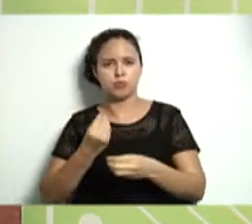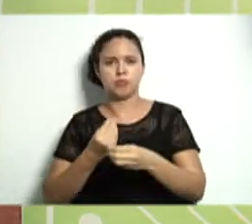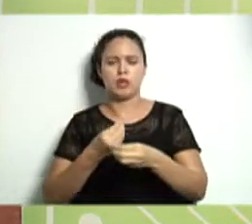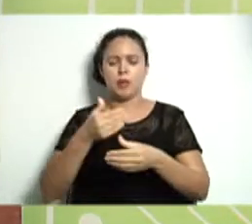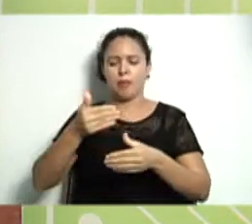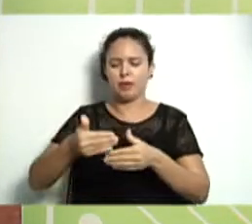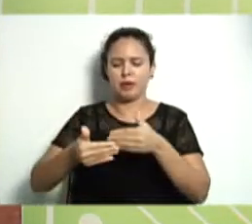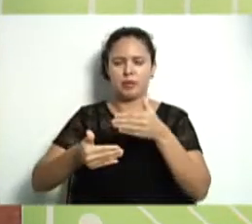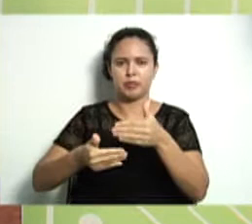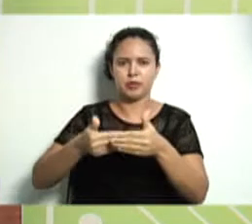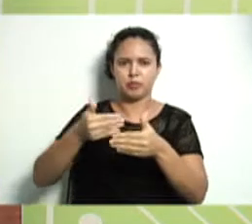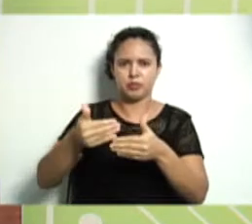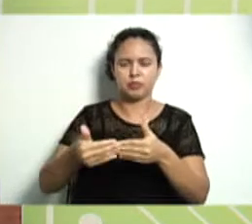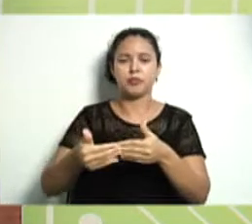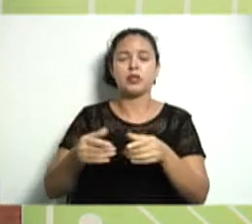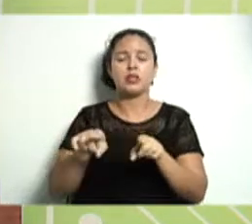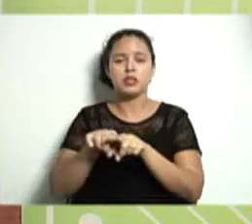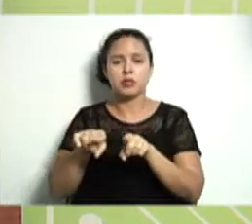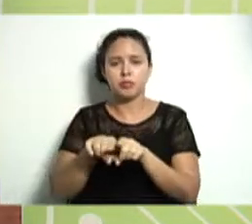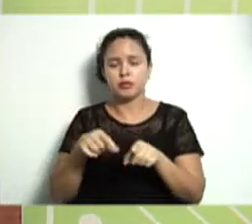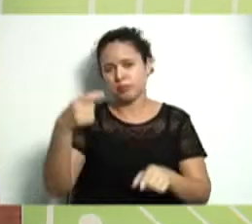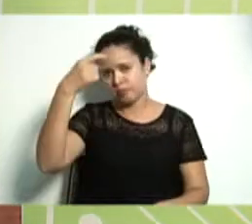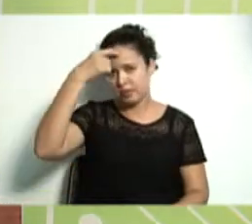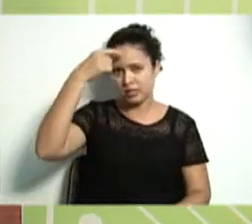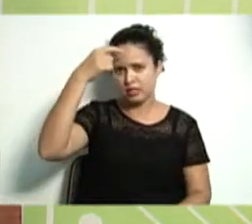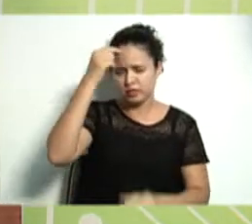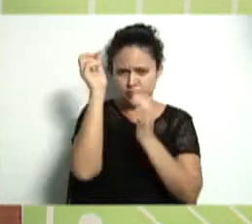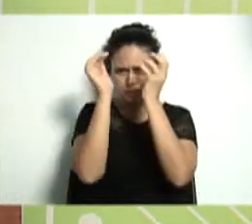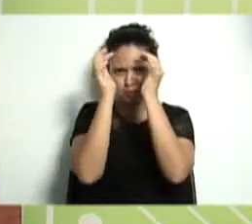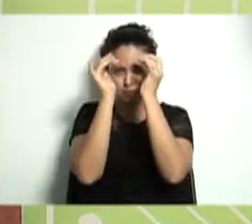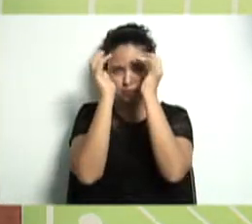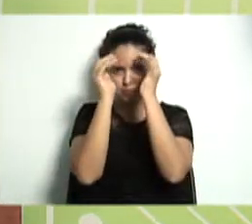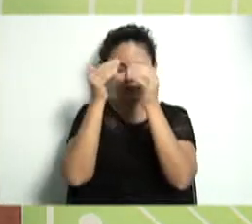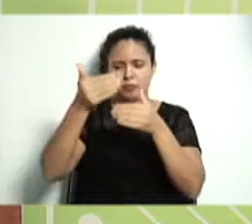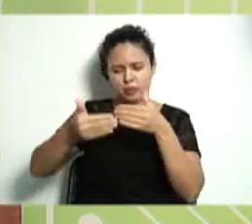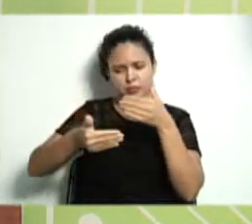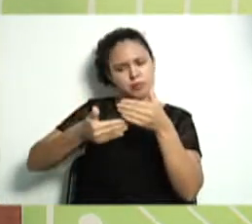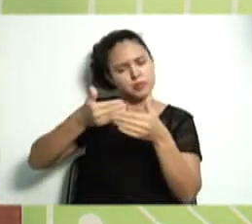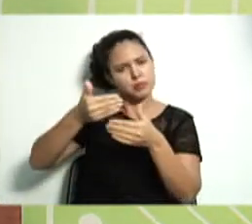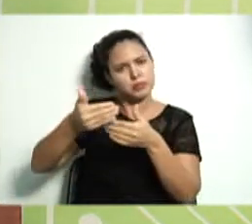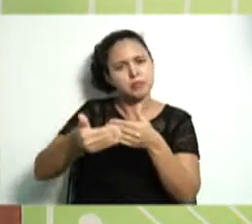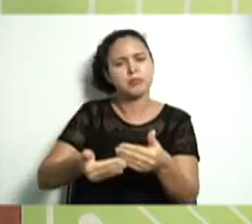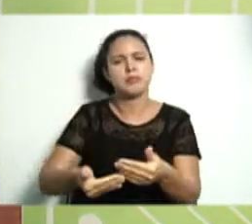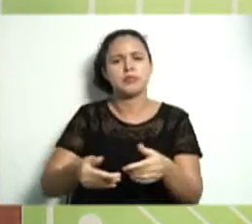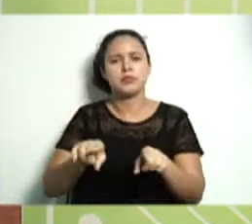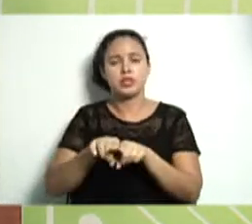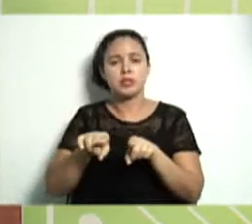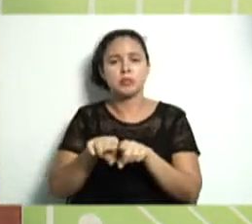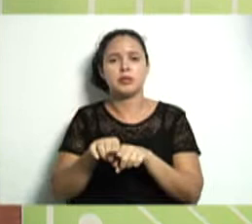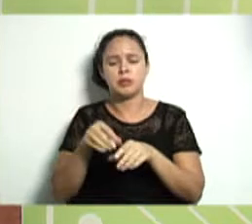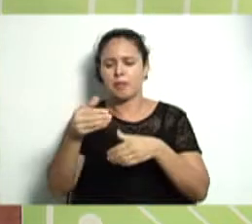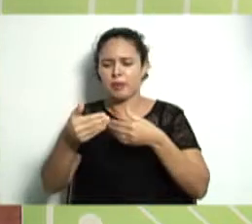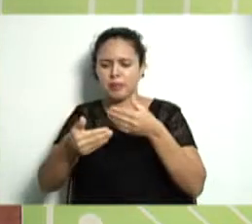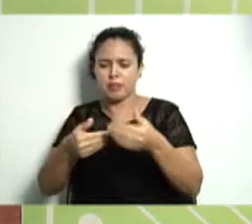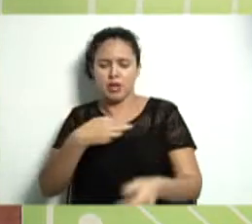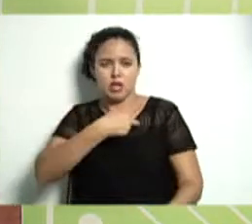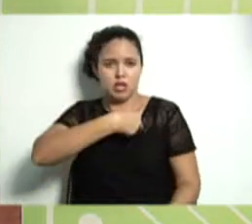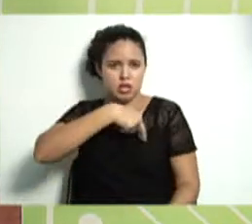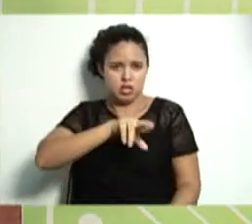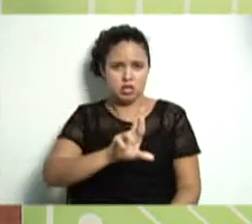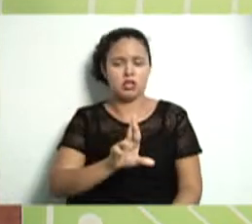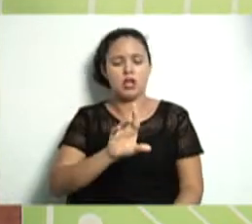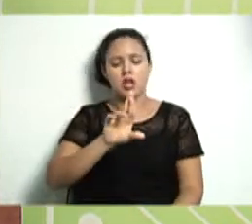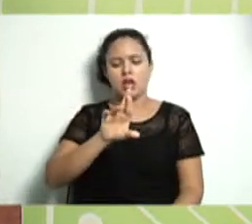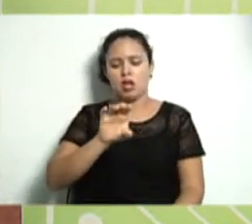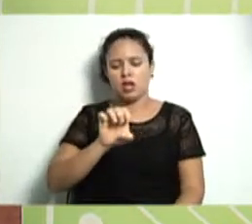nossa capacidade cognitiva. Nós desenvolvemos, além dessas normas, desenvolvemos também a religião, e isso ajudou